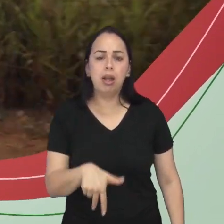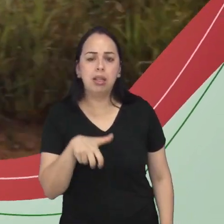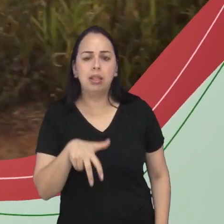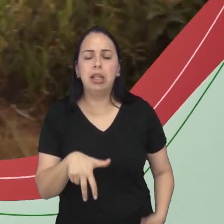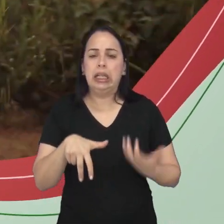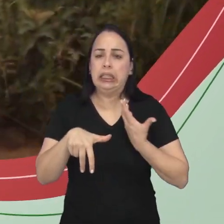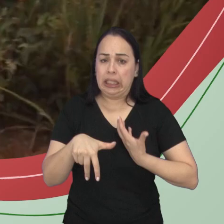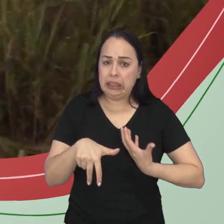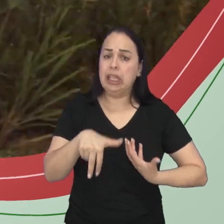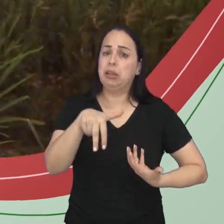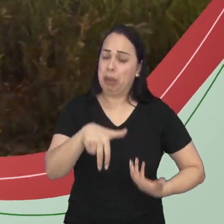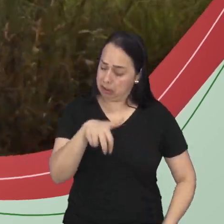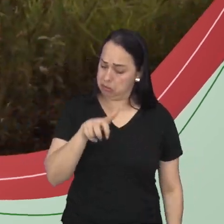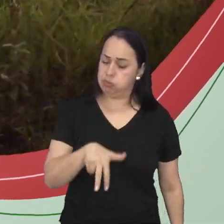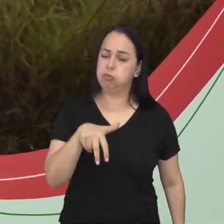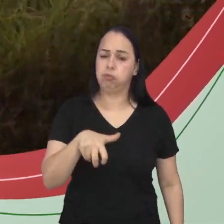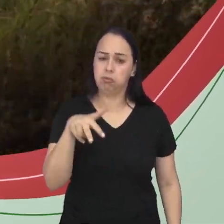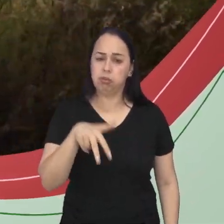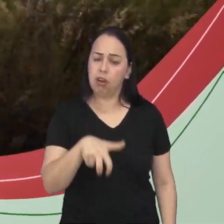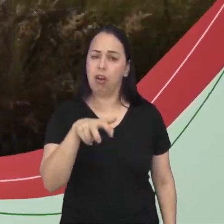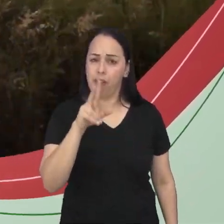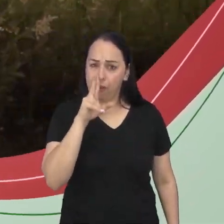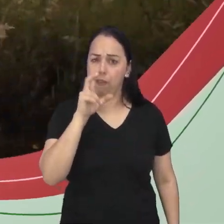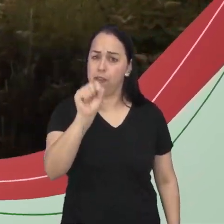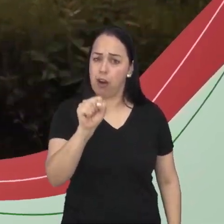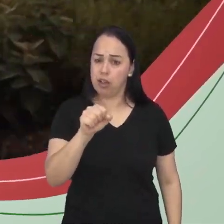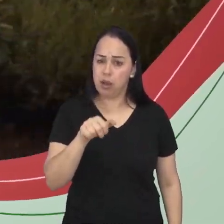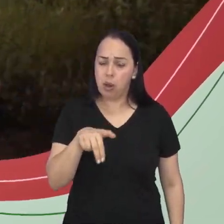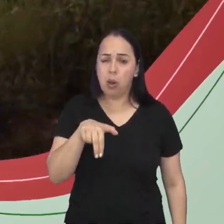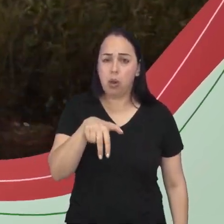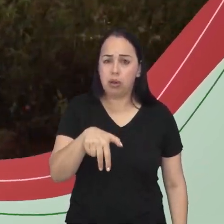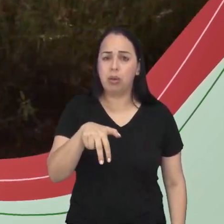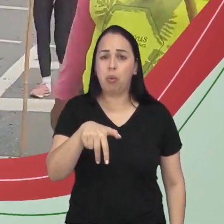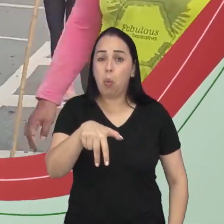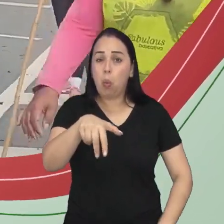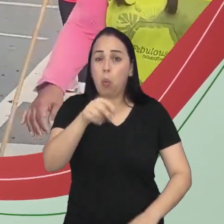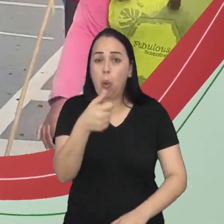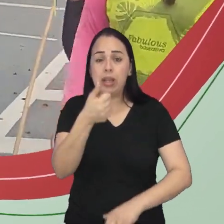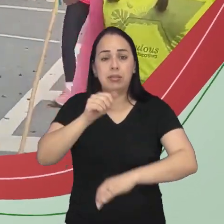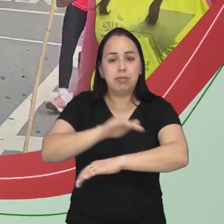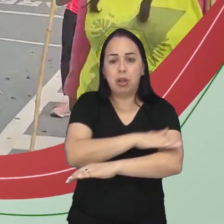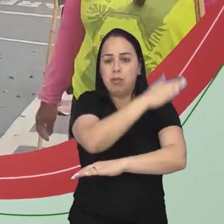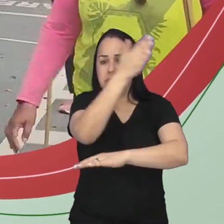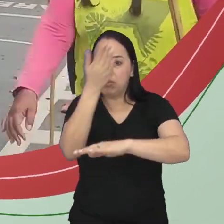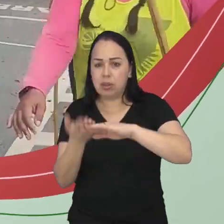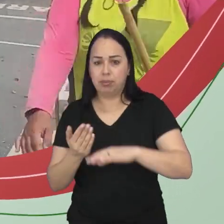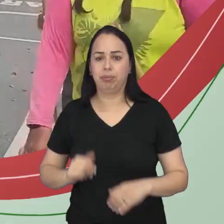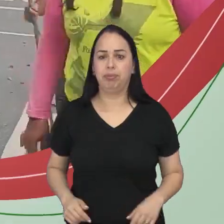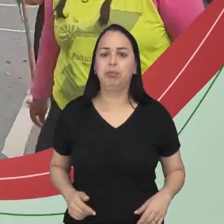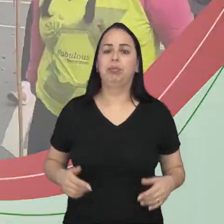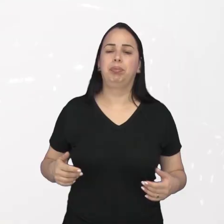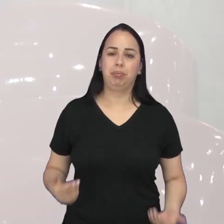Cansado, mas firme. Indo para o final do dia já. Quem sabe?